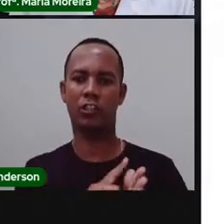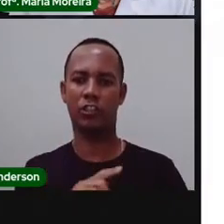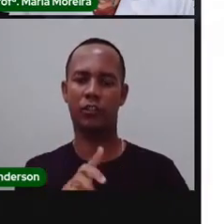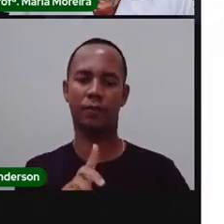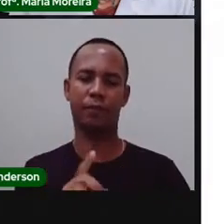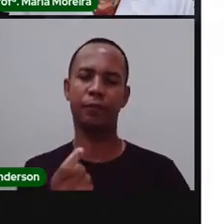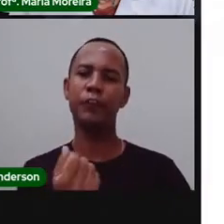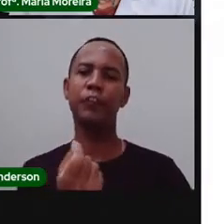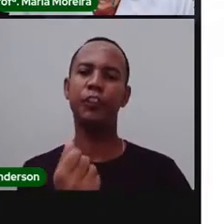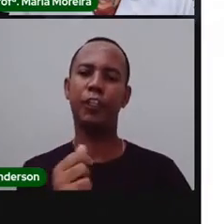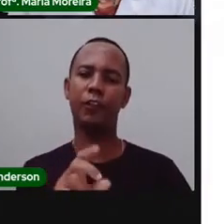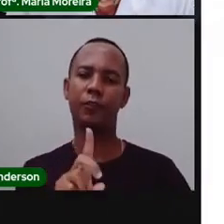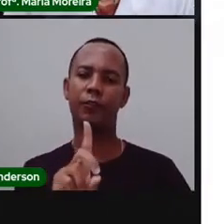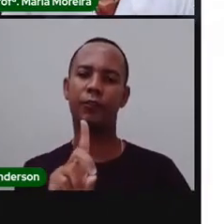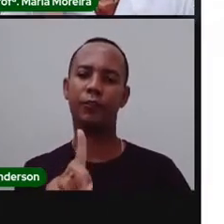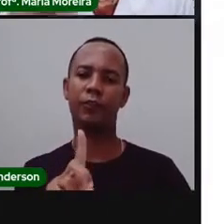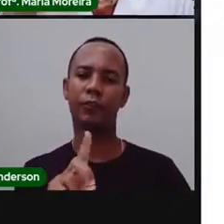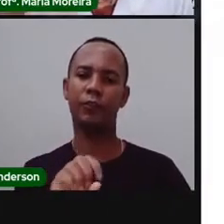dinheiro.